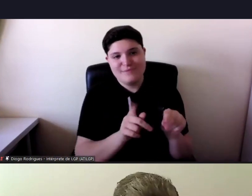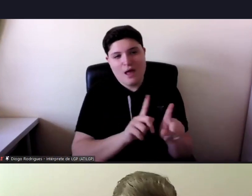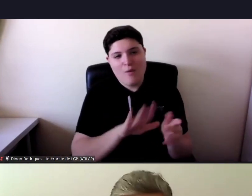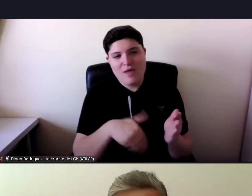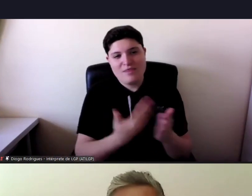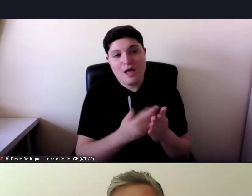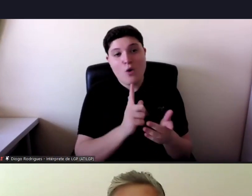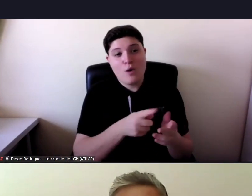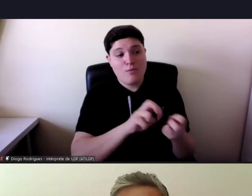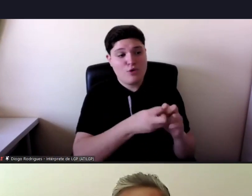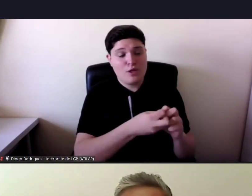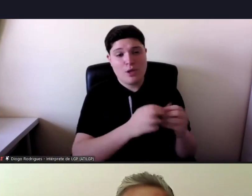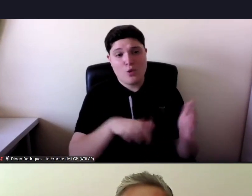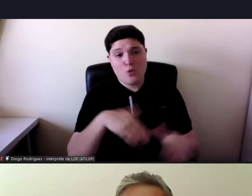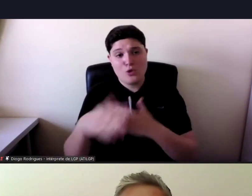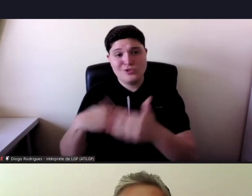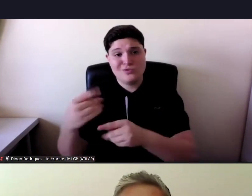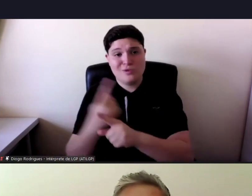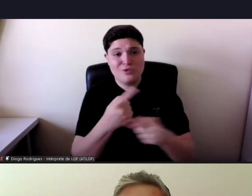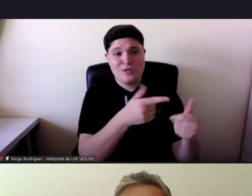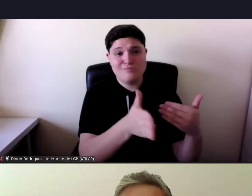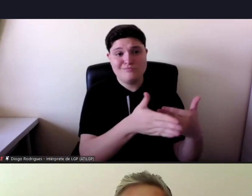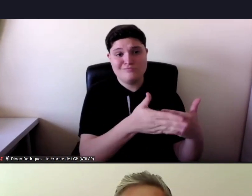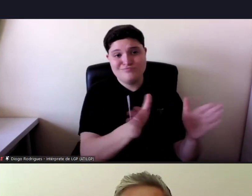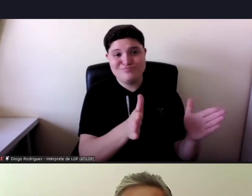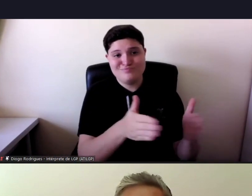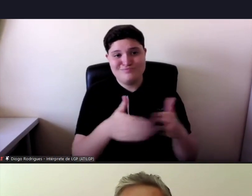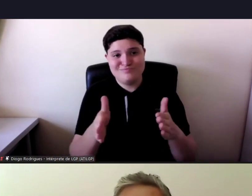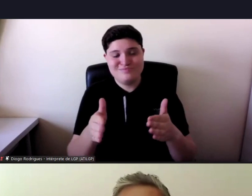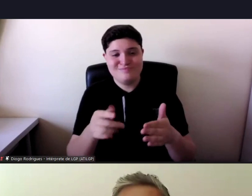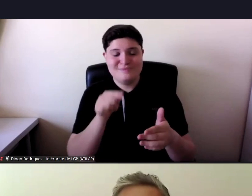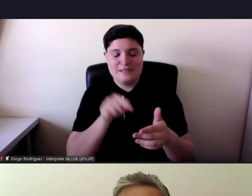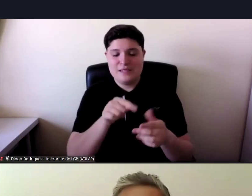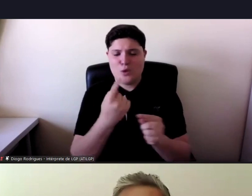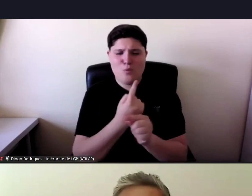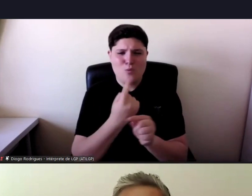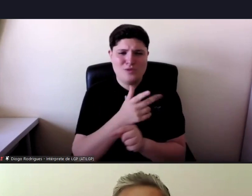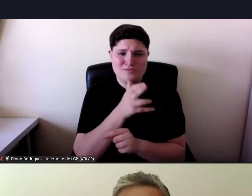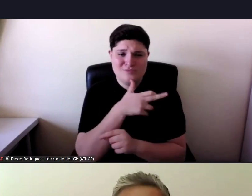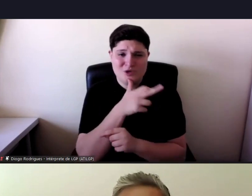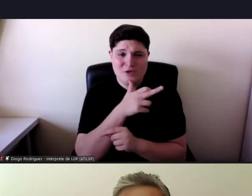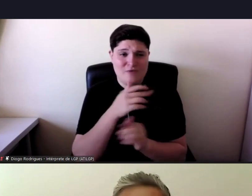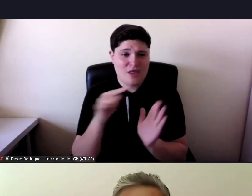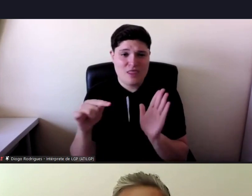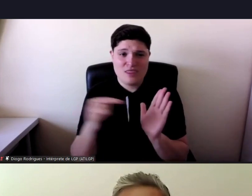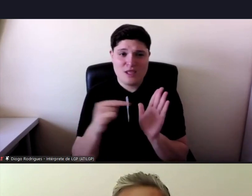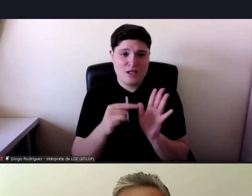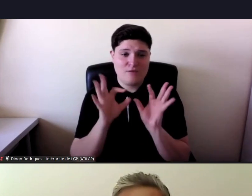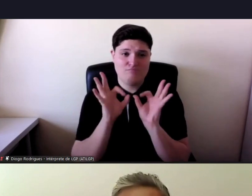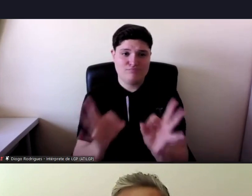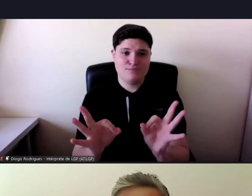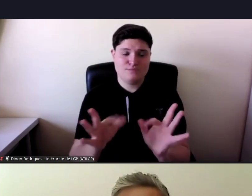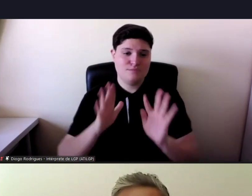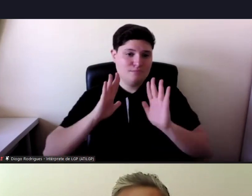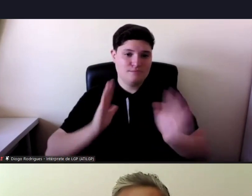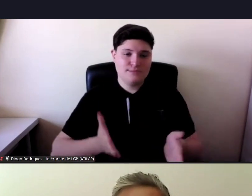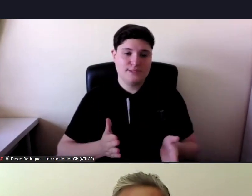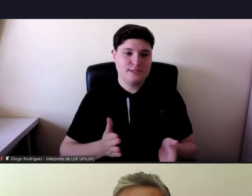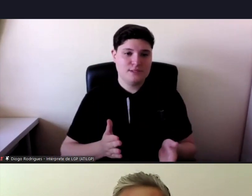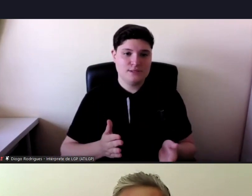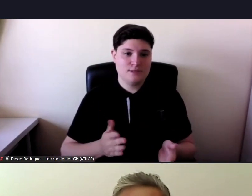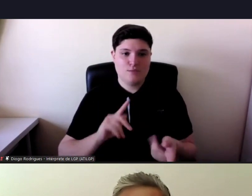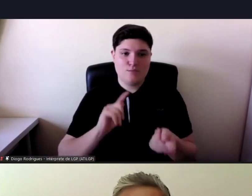E, portanto, há aqui um problema que a própria preocupação comum nunca vai limpar o que está para trás. Porquê? Porque quando